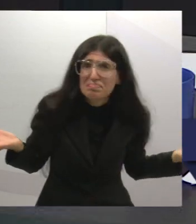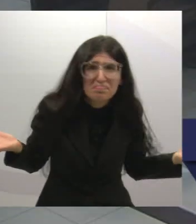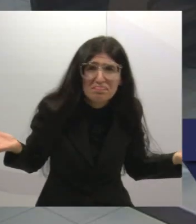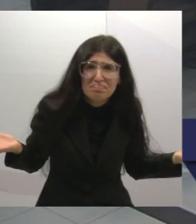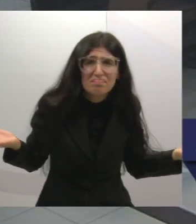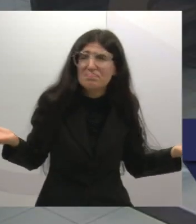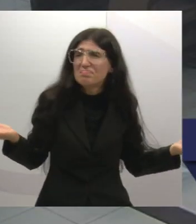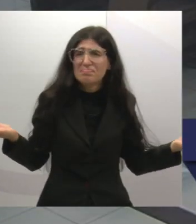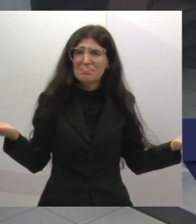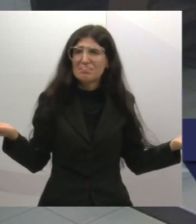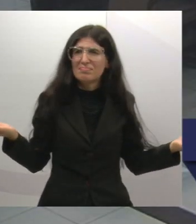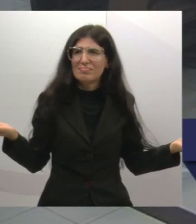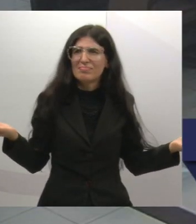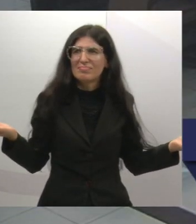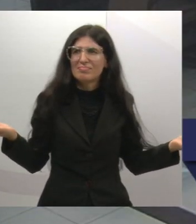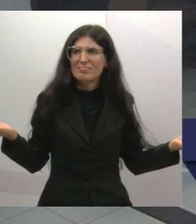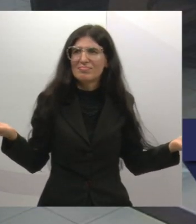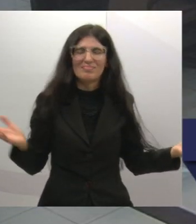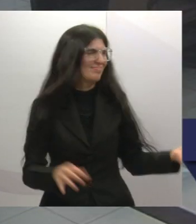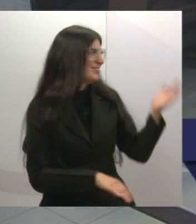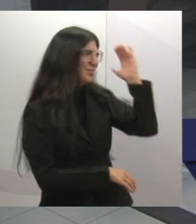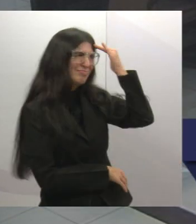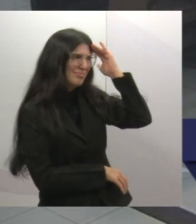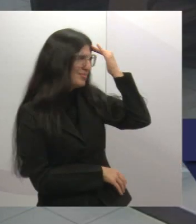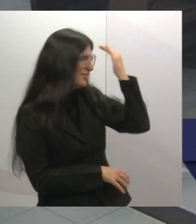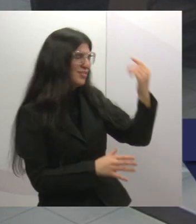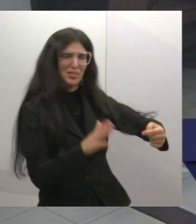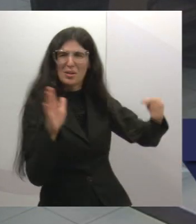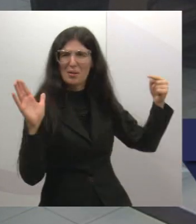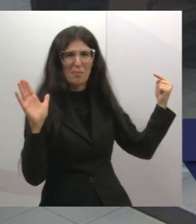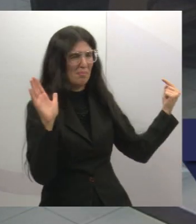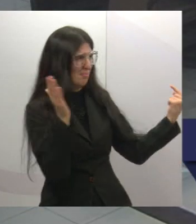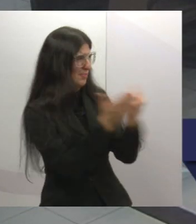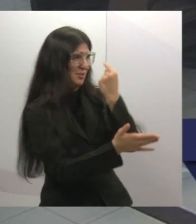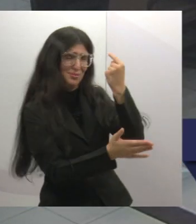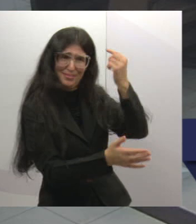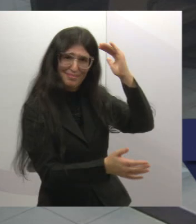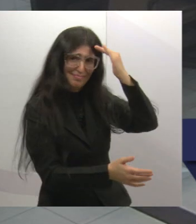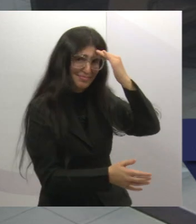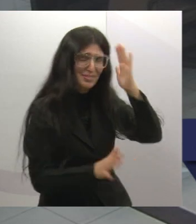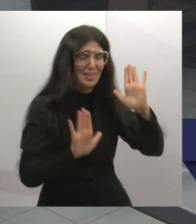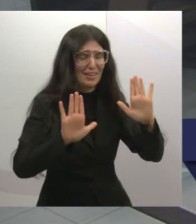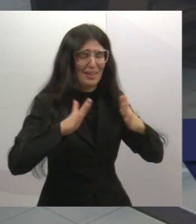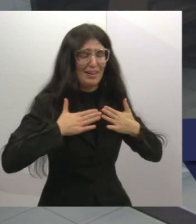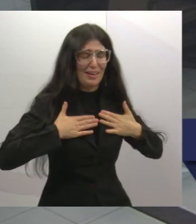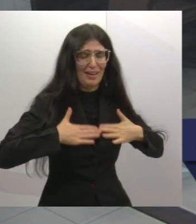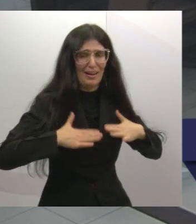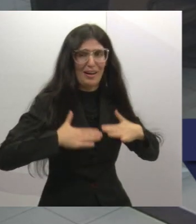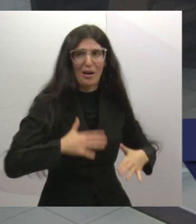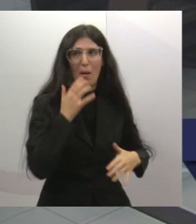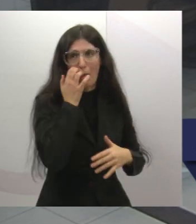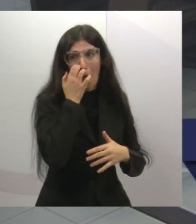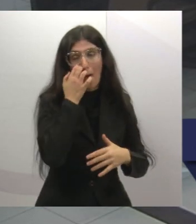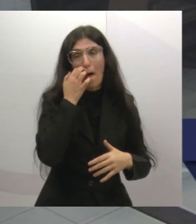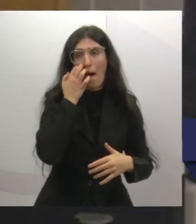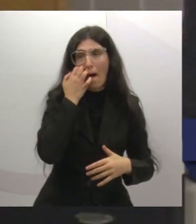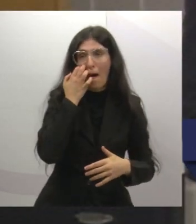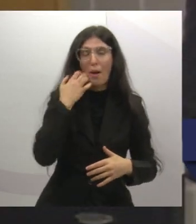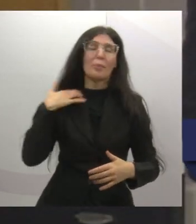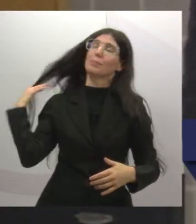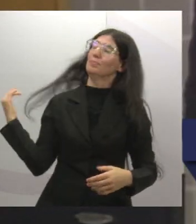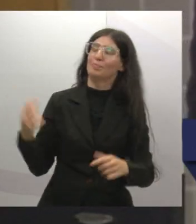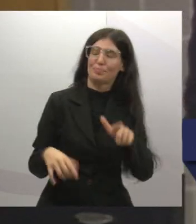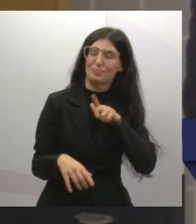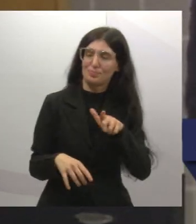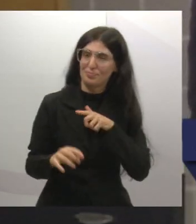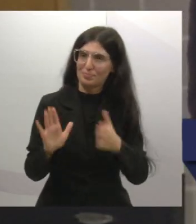Então, eu não entendi totalmente a sua pergunta. Retomando, esse quadrante aqui, que tem meta anual orçada,